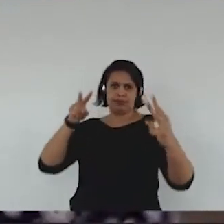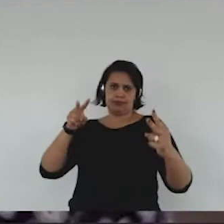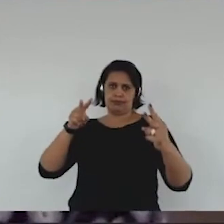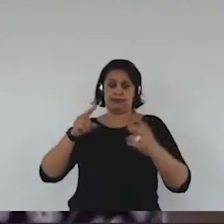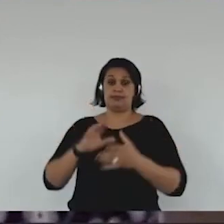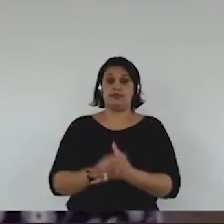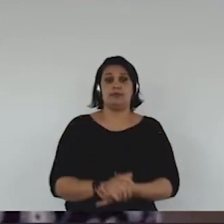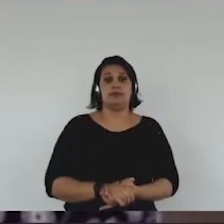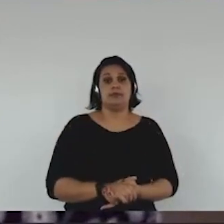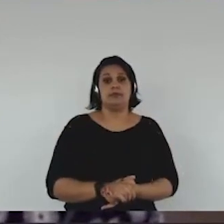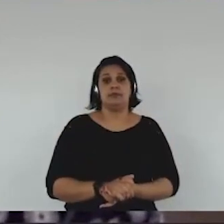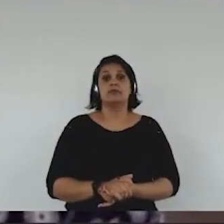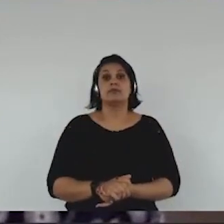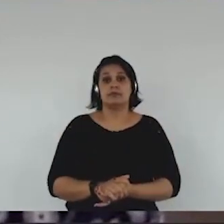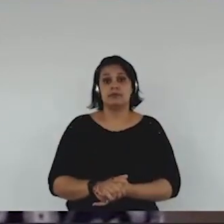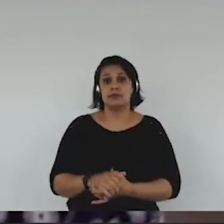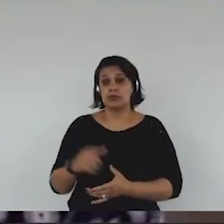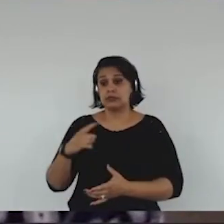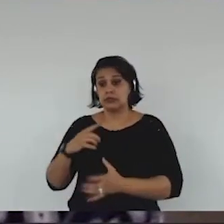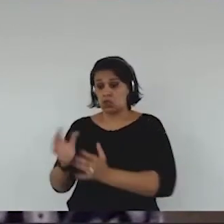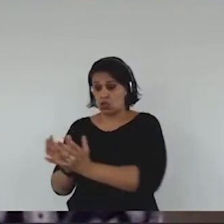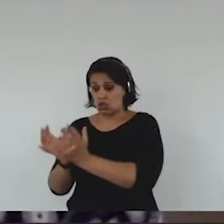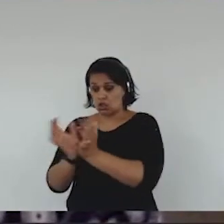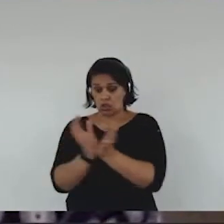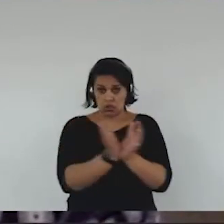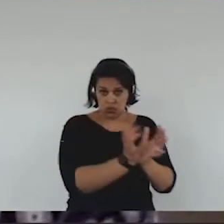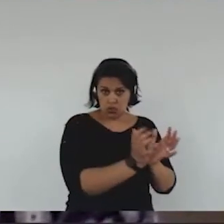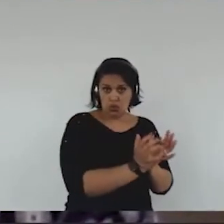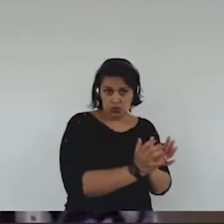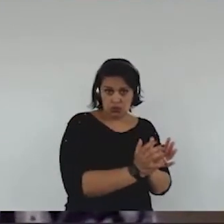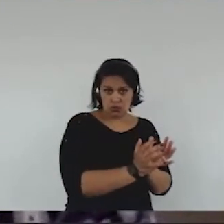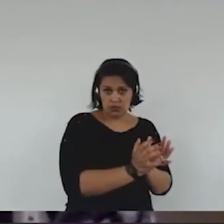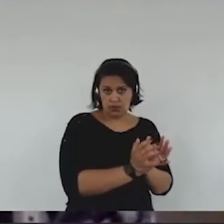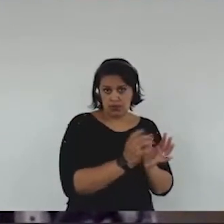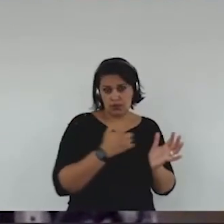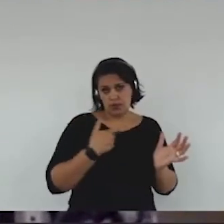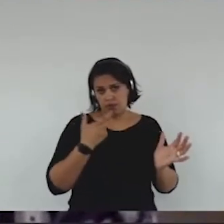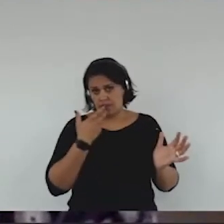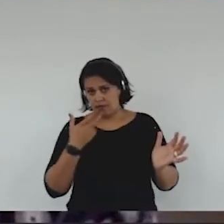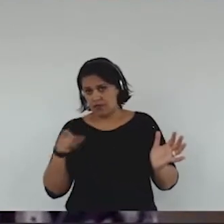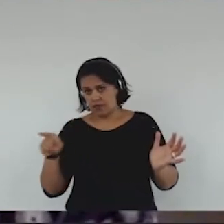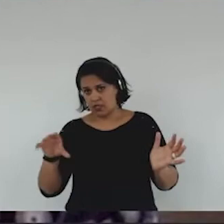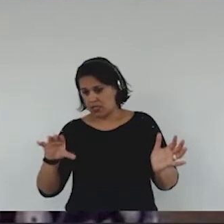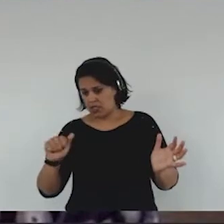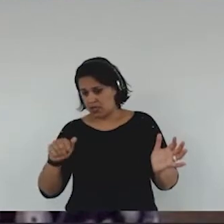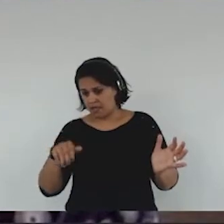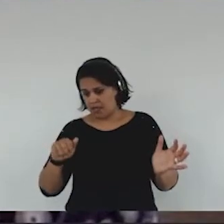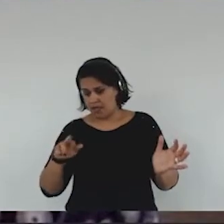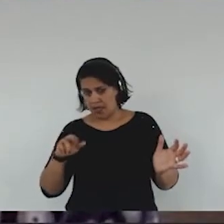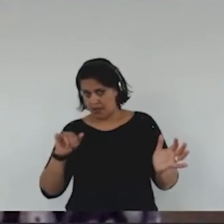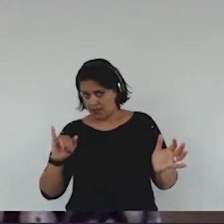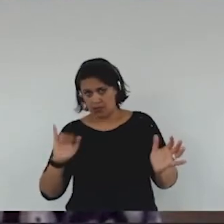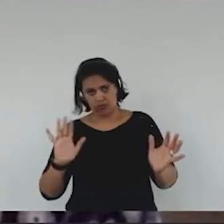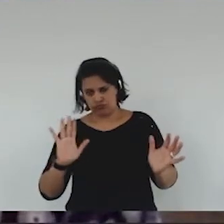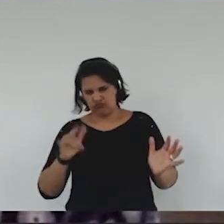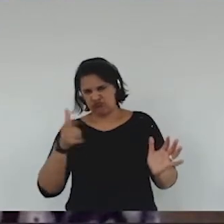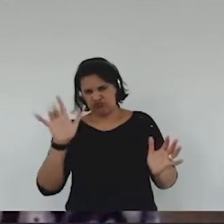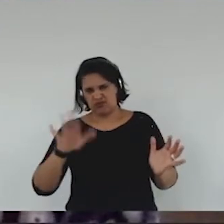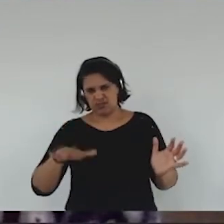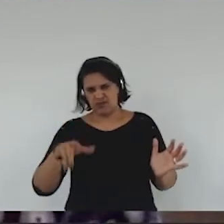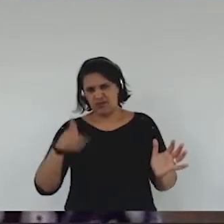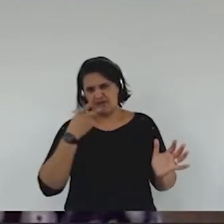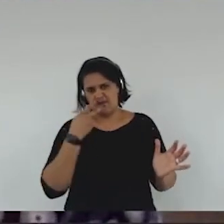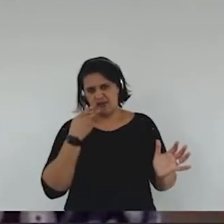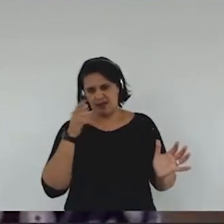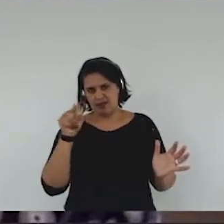As câmaras que já estavam preparadas sobre isso, eu não vou falar da Camargo, evidentemente que o doutor Augusto Tolentino está